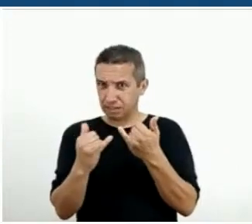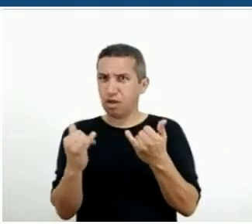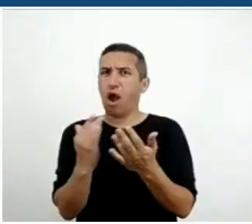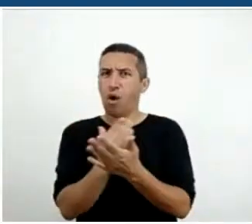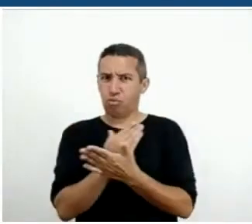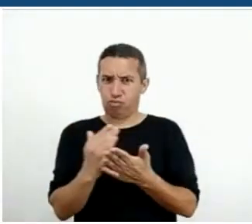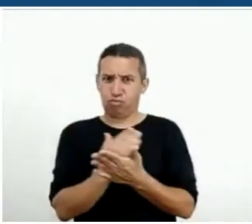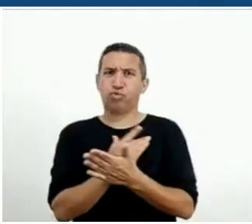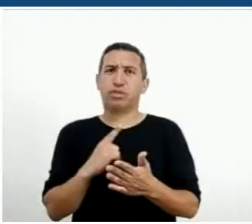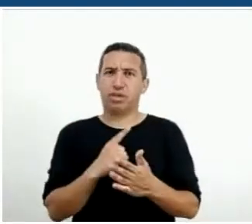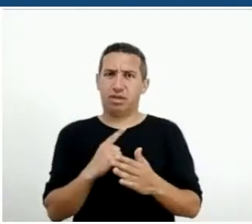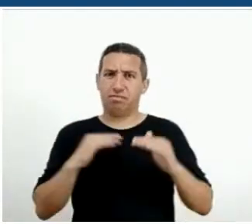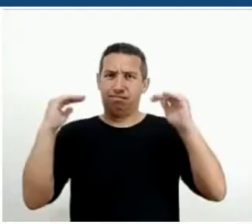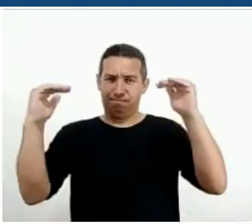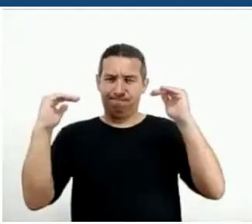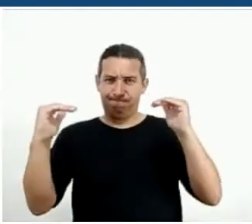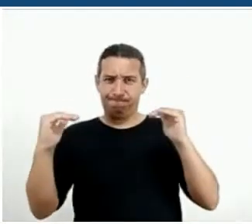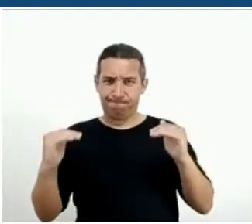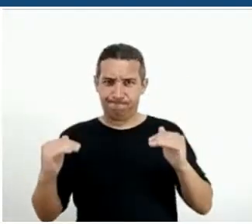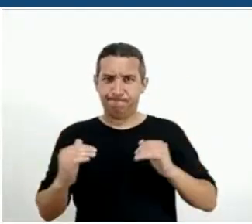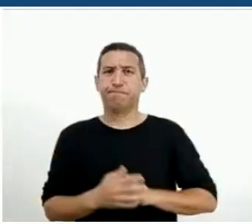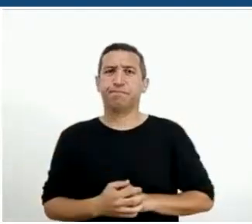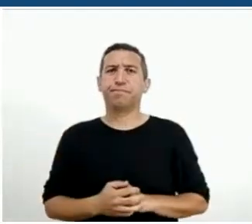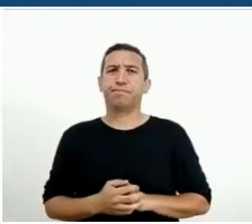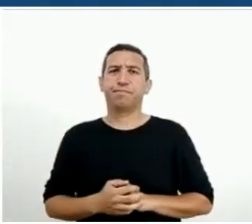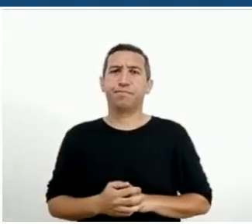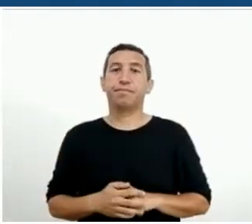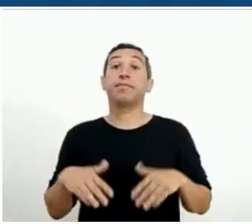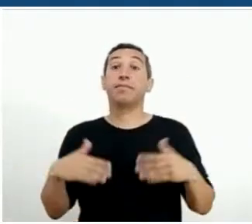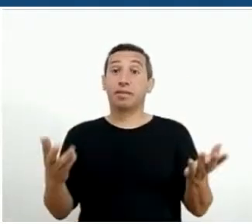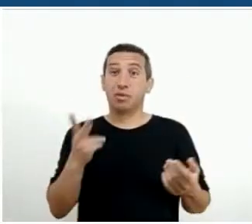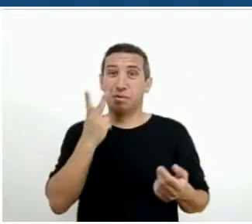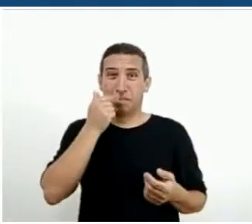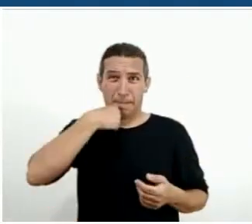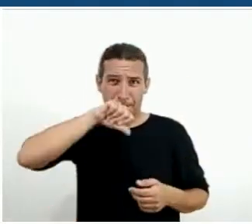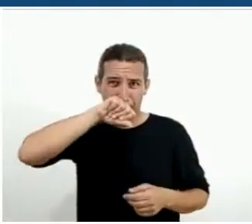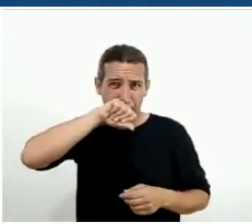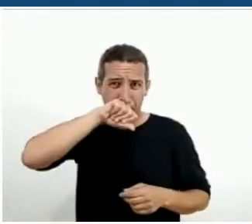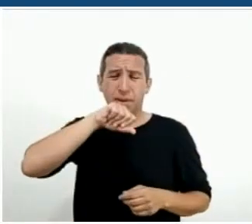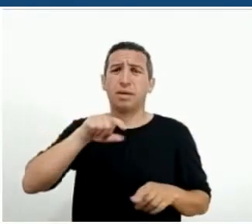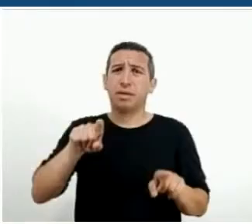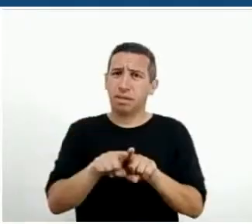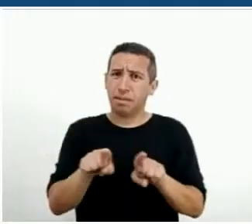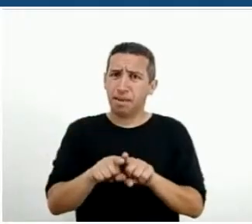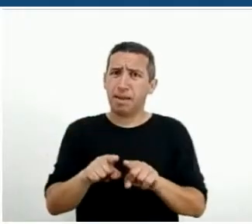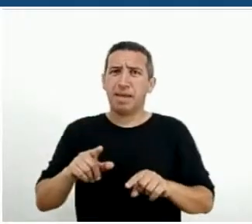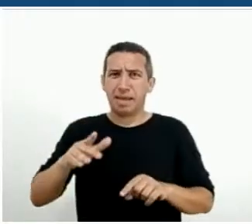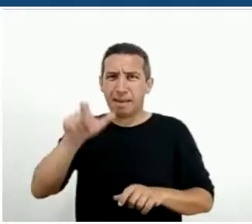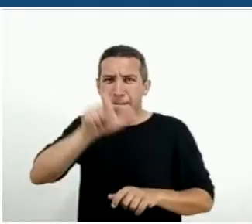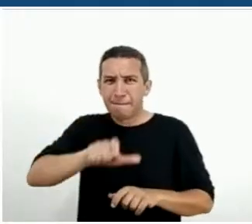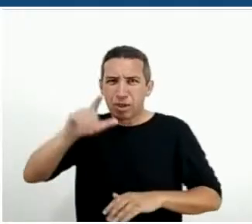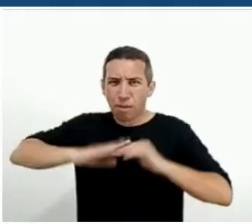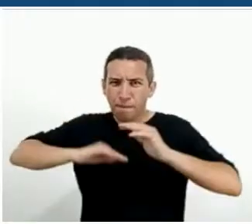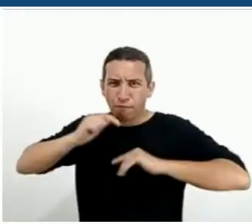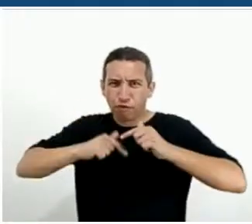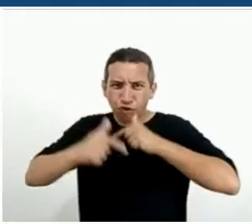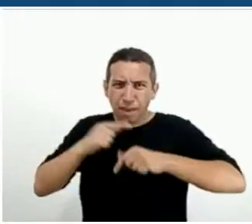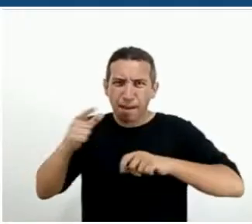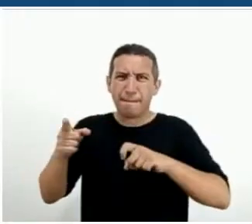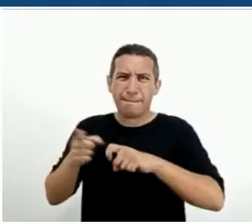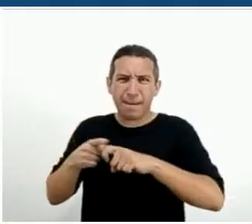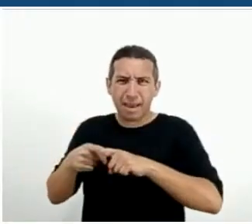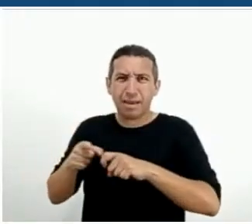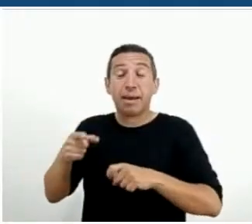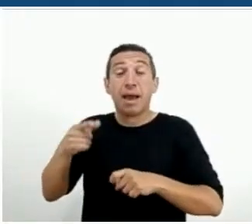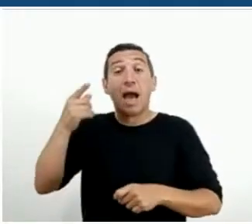duas situações. E os pais, e até mesmo os profissionais, médicos, tendem a acreditar que os sintomas